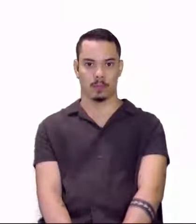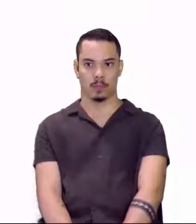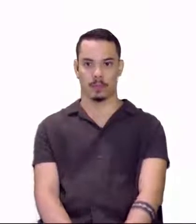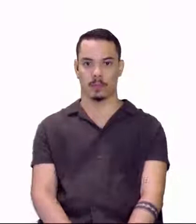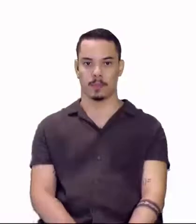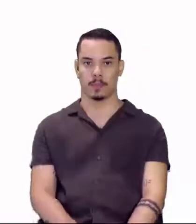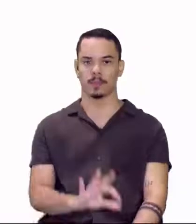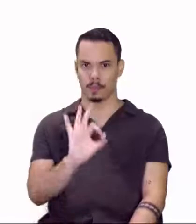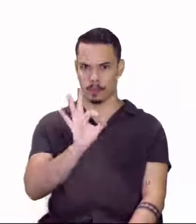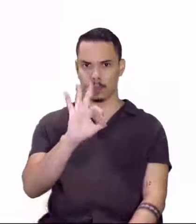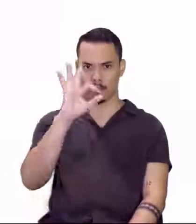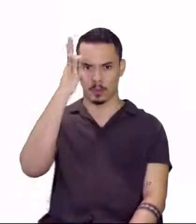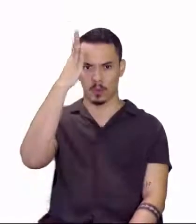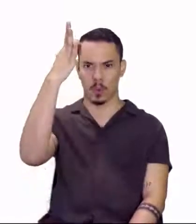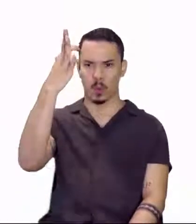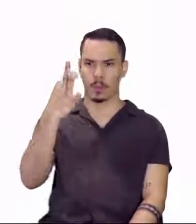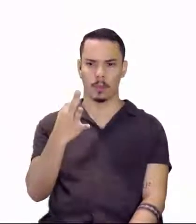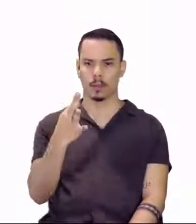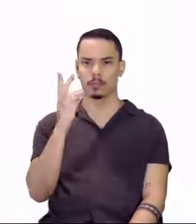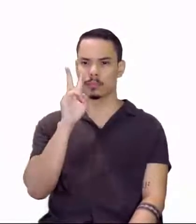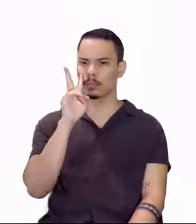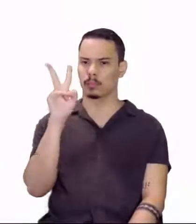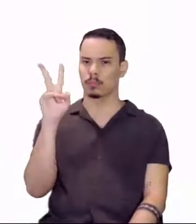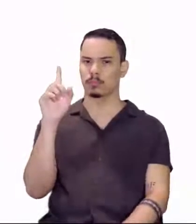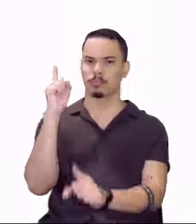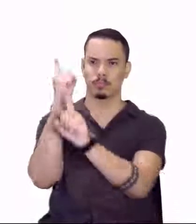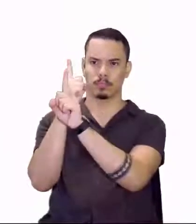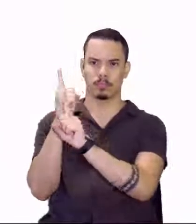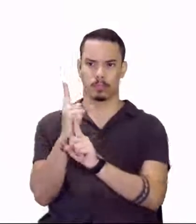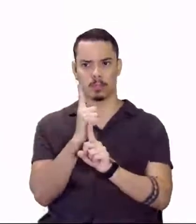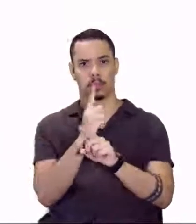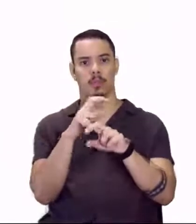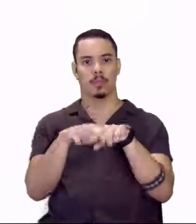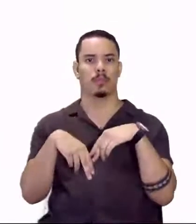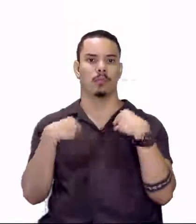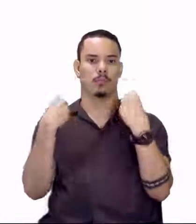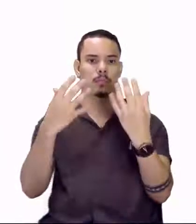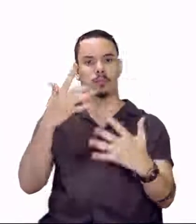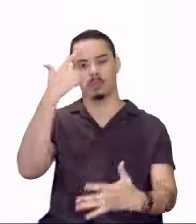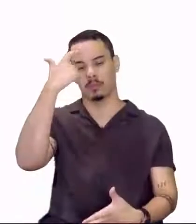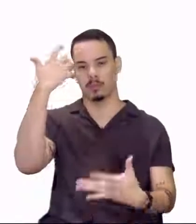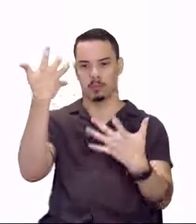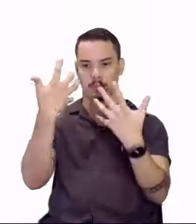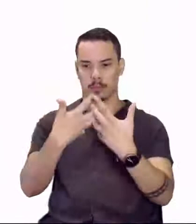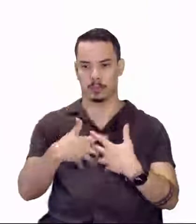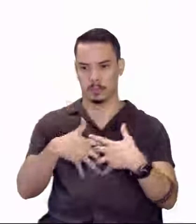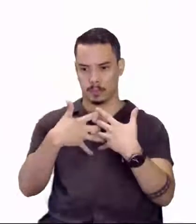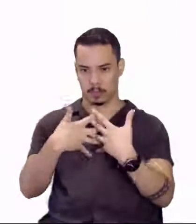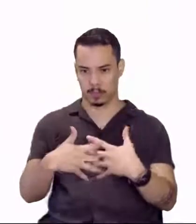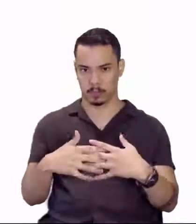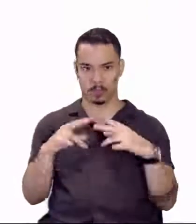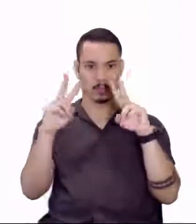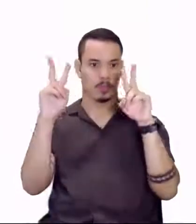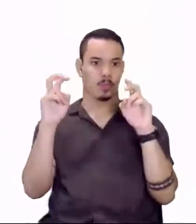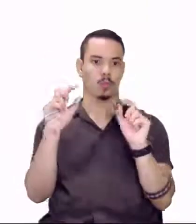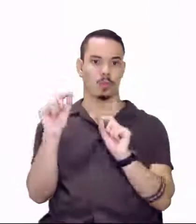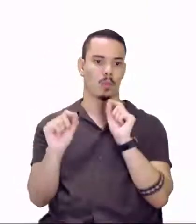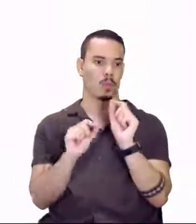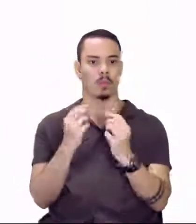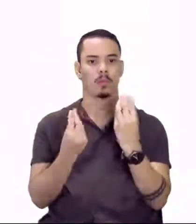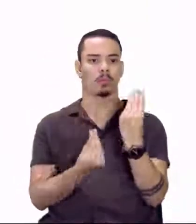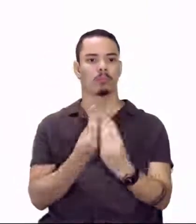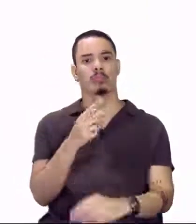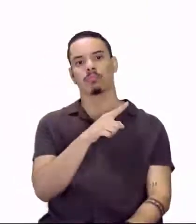elementos químicos, tá bom? Então, meus caros alunos, o que eu queria refletir é sobre como